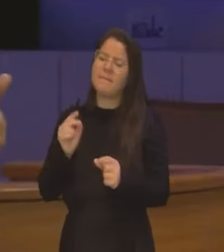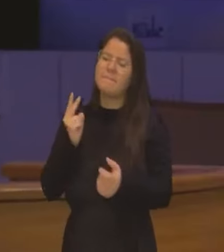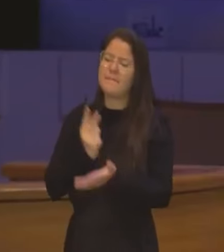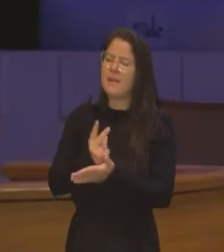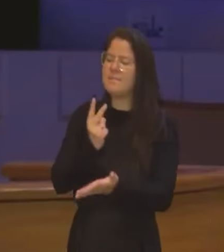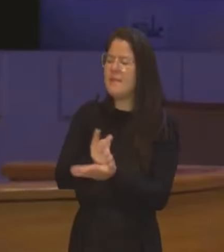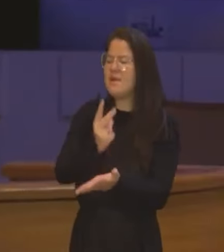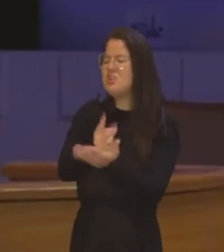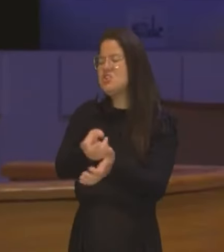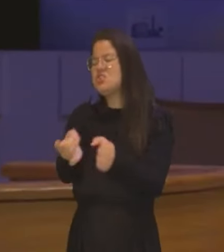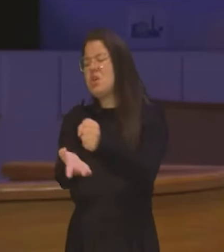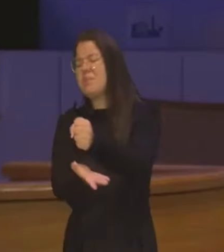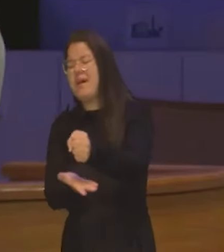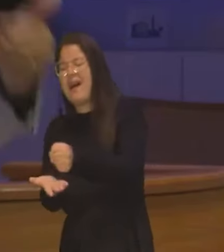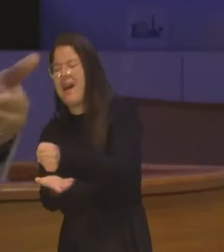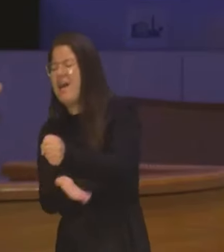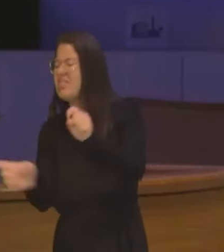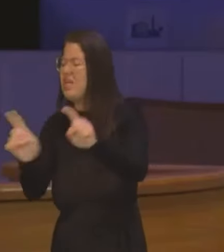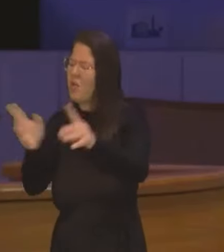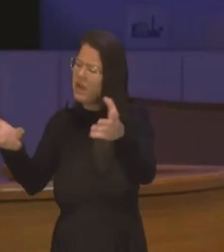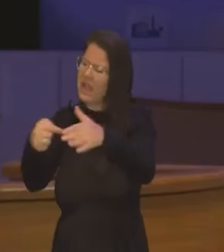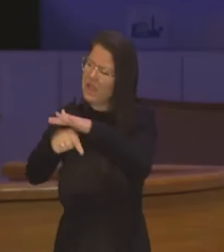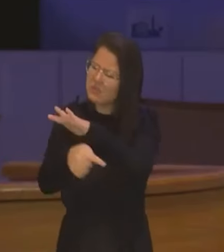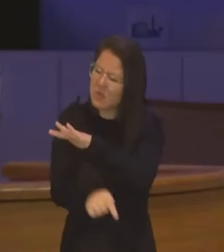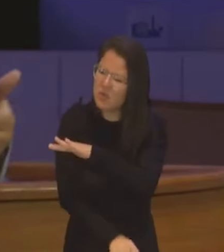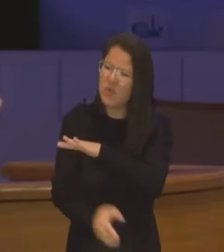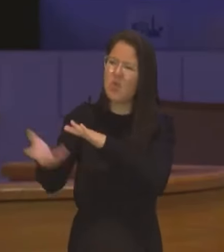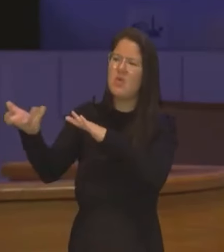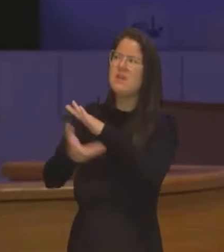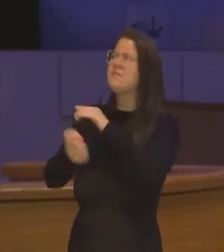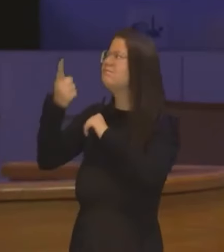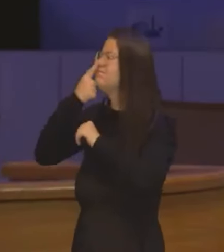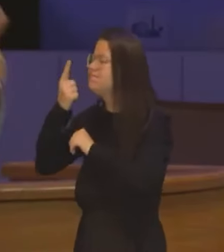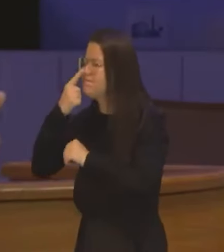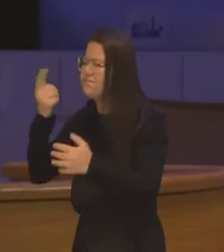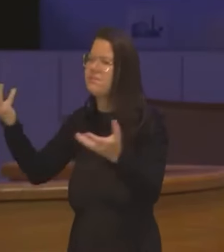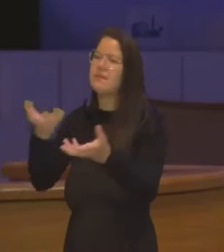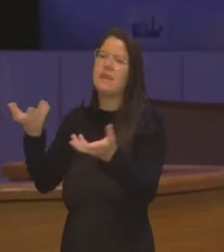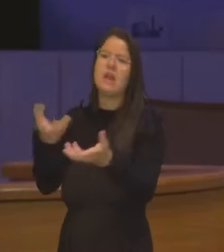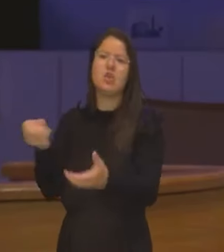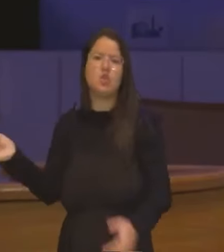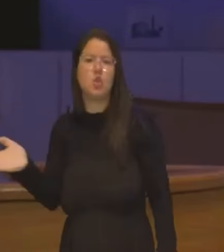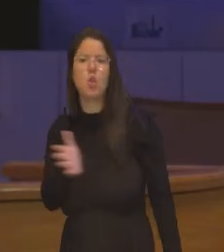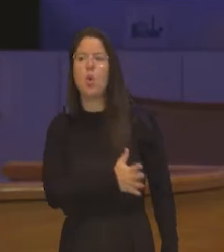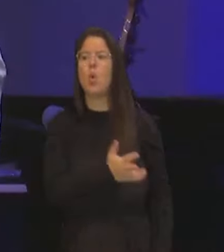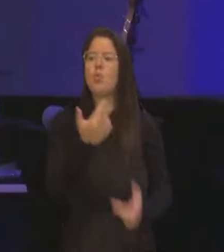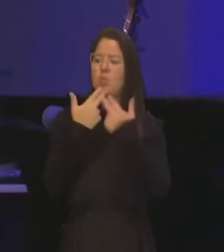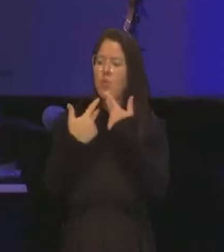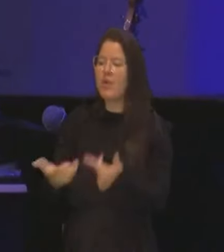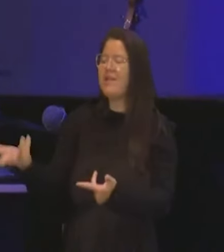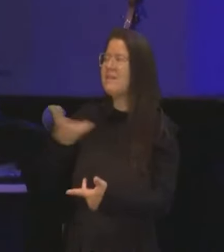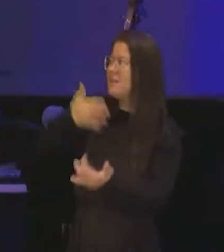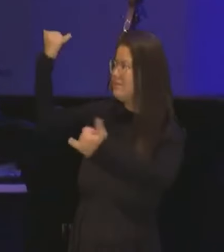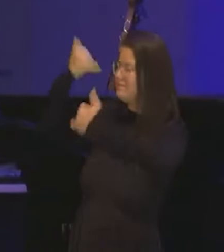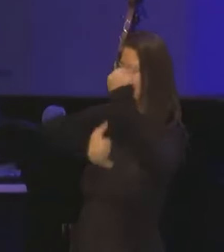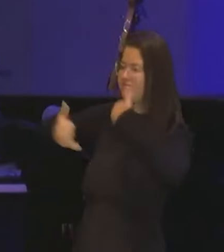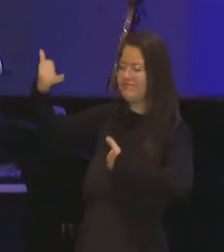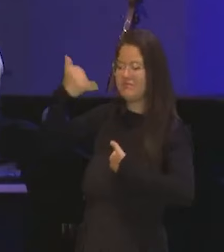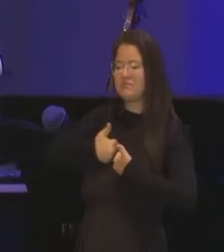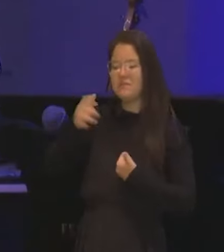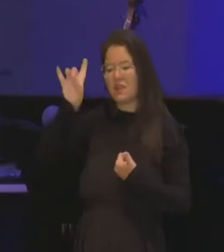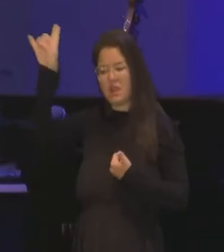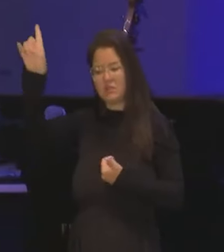águas rasas, ele quer águas profundas, ele quer intimidade, ele quer algo novo, ele tem um desejo de ouvir a voz de